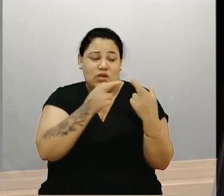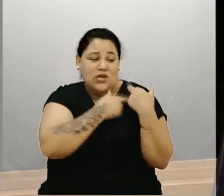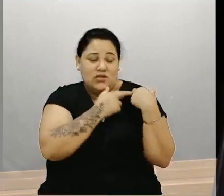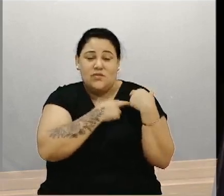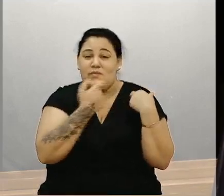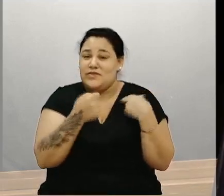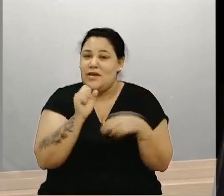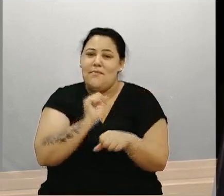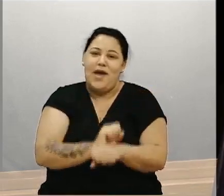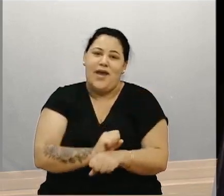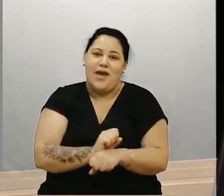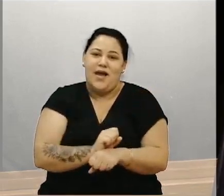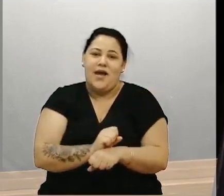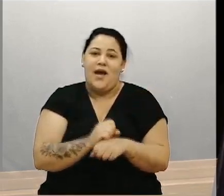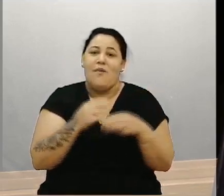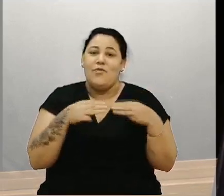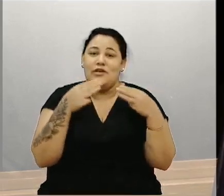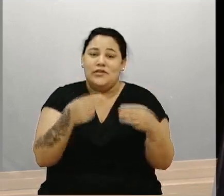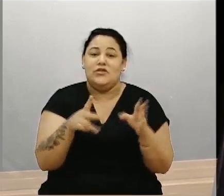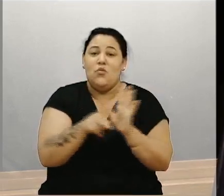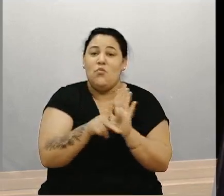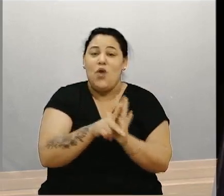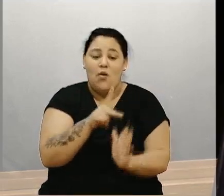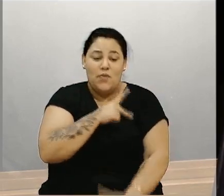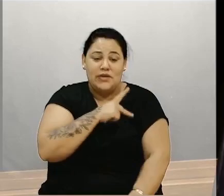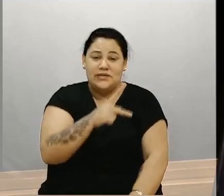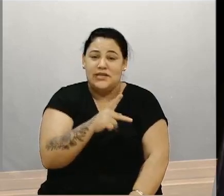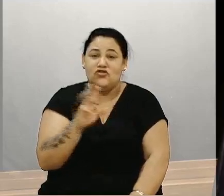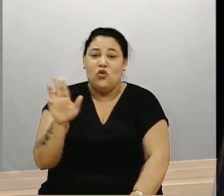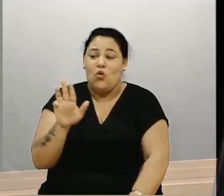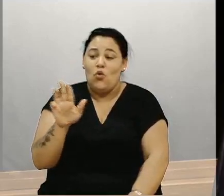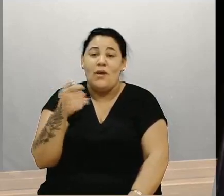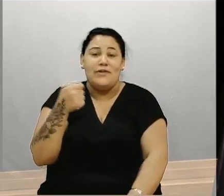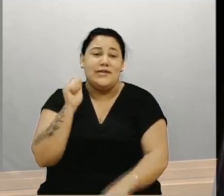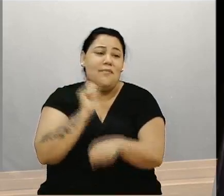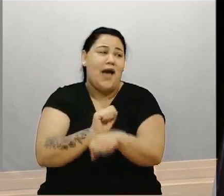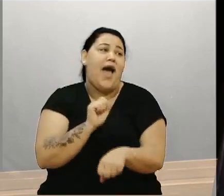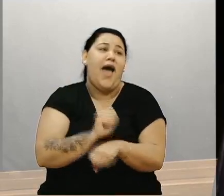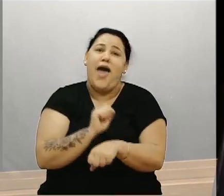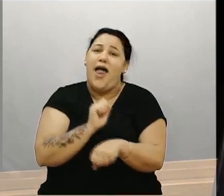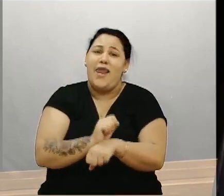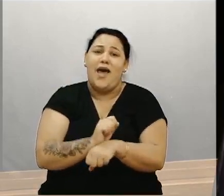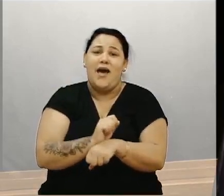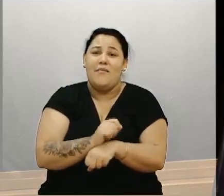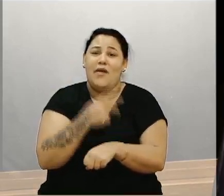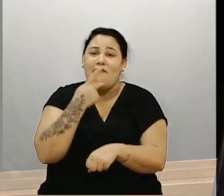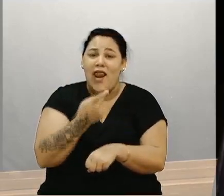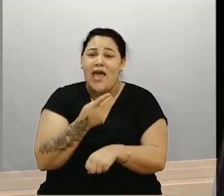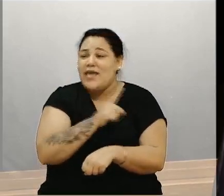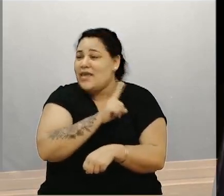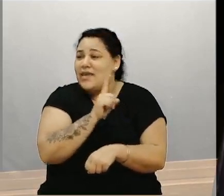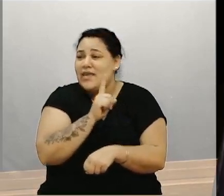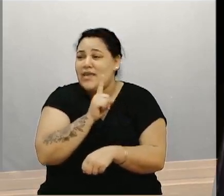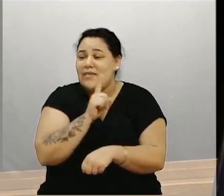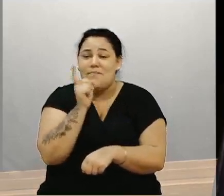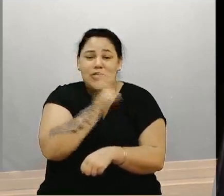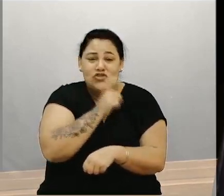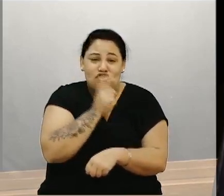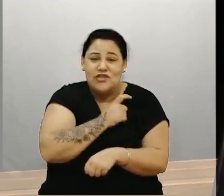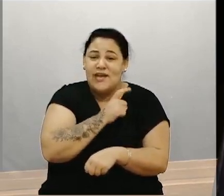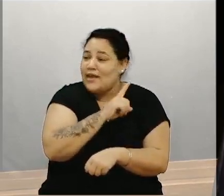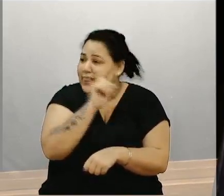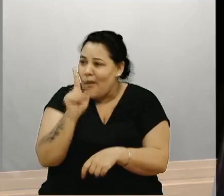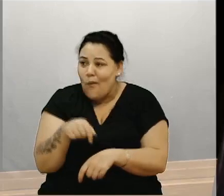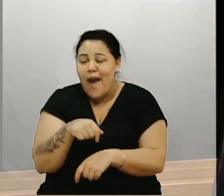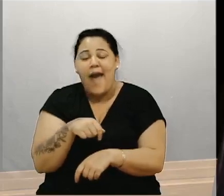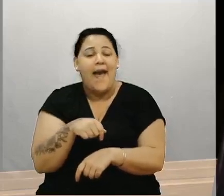parar, ministro, o próprio presidente da República tem que parar para ficar desmentindo fake news. Então, acho